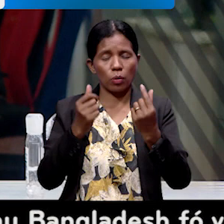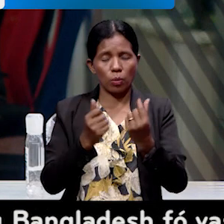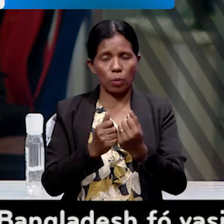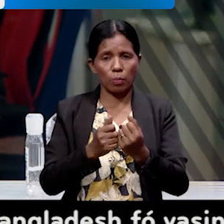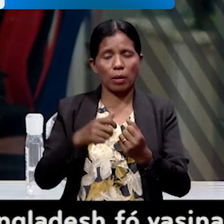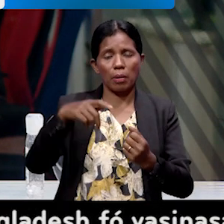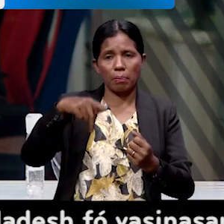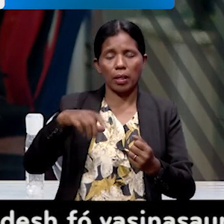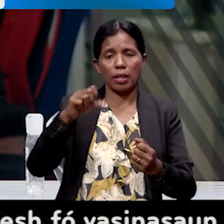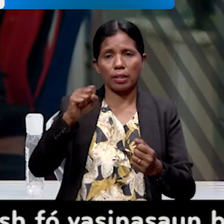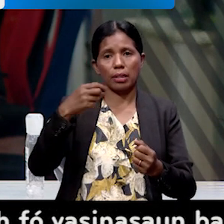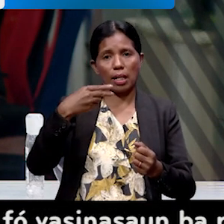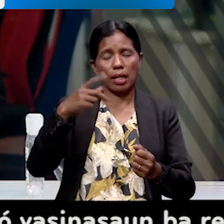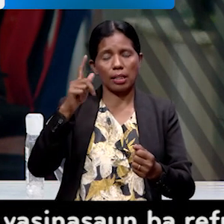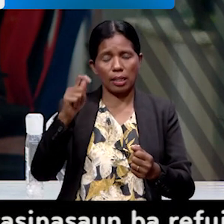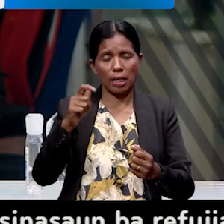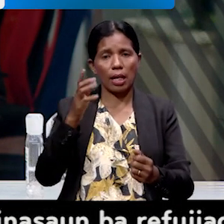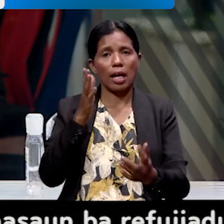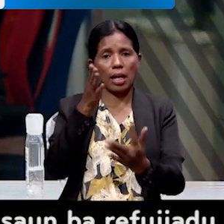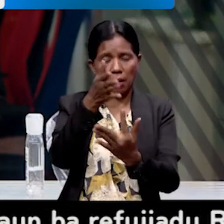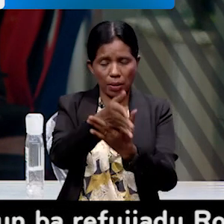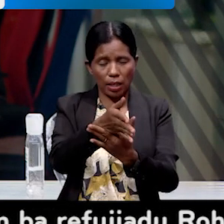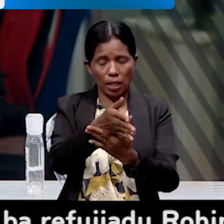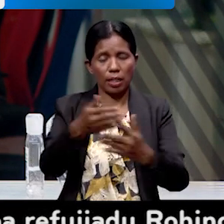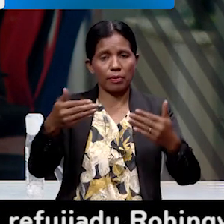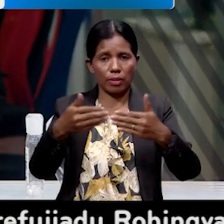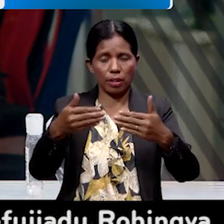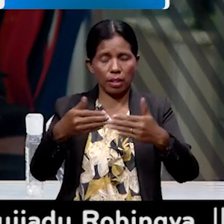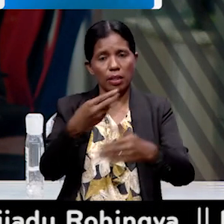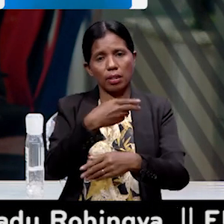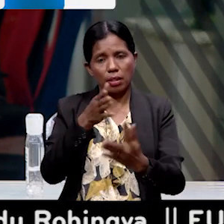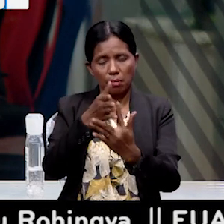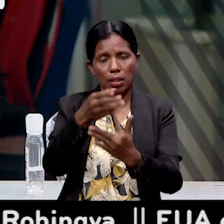nebe hakat ilegal Rússia fronteira Timor-Leste no Indonésia.